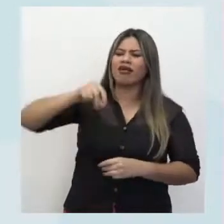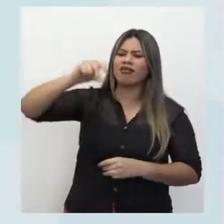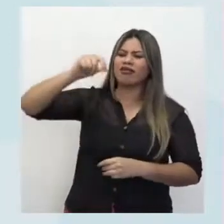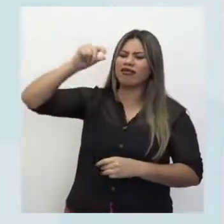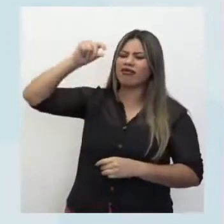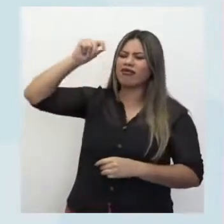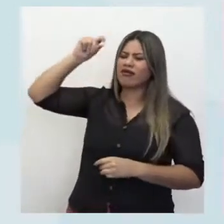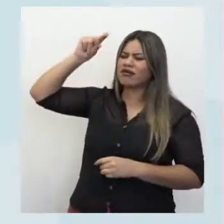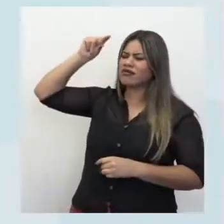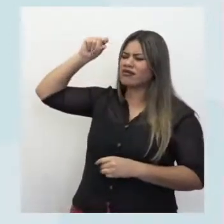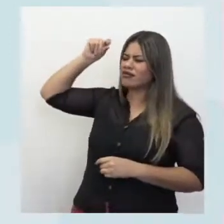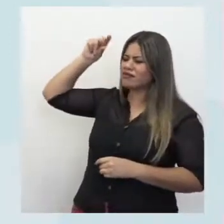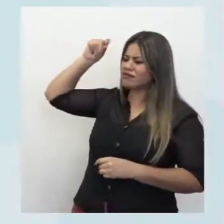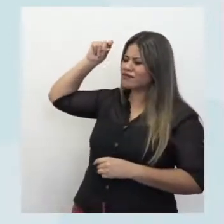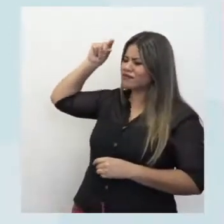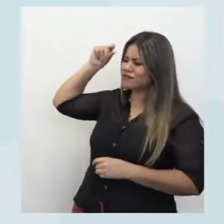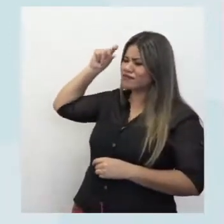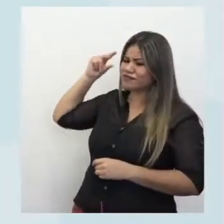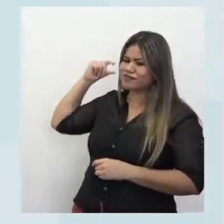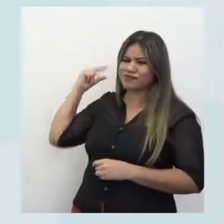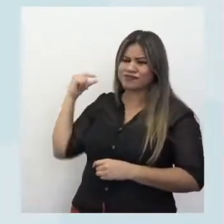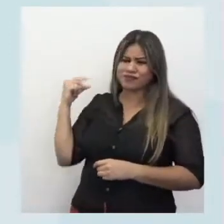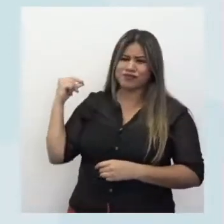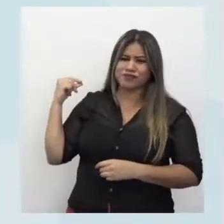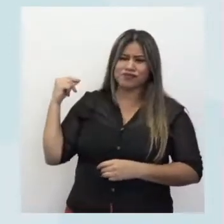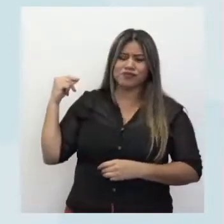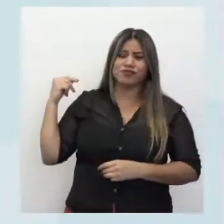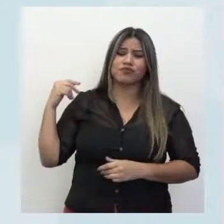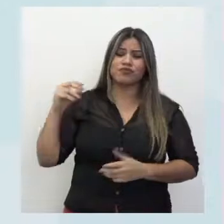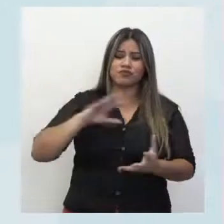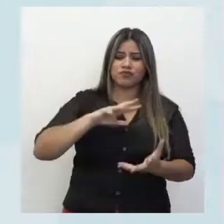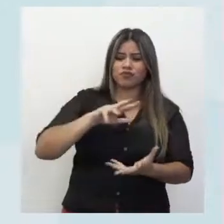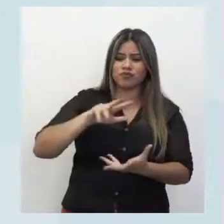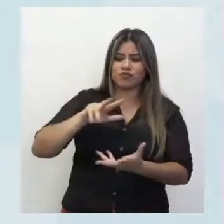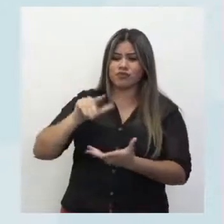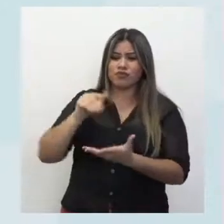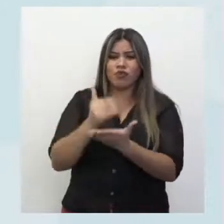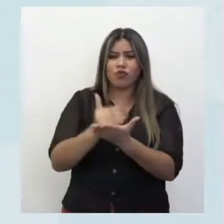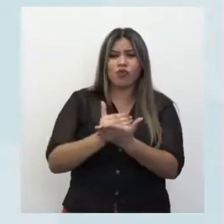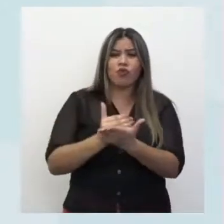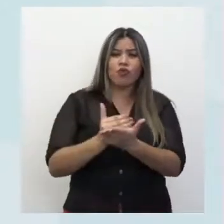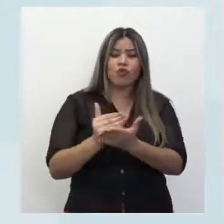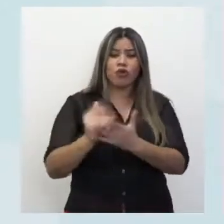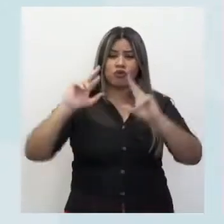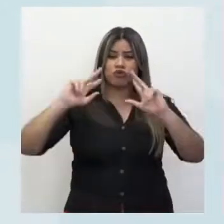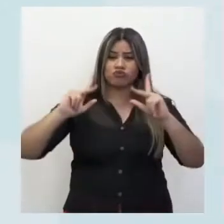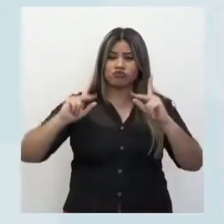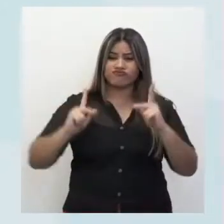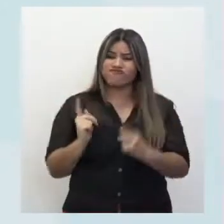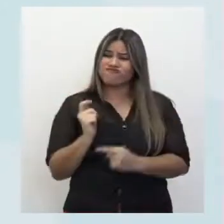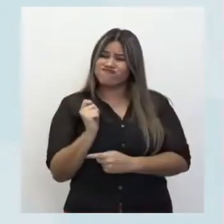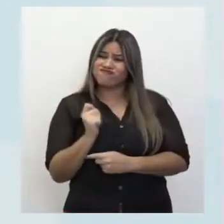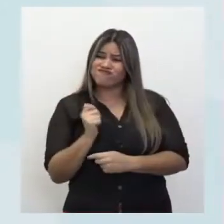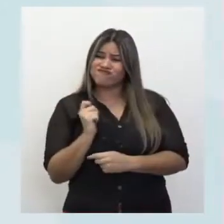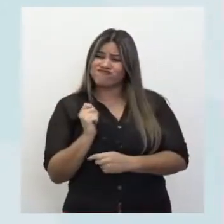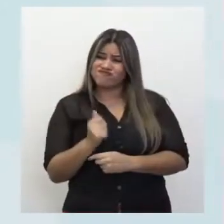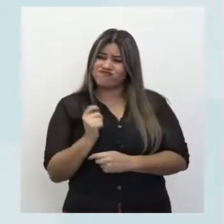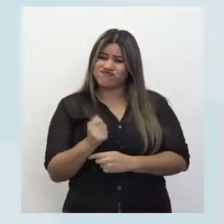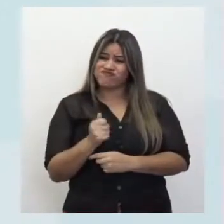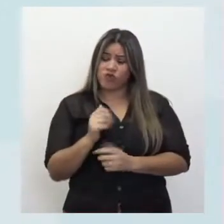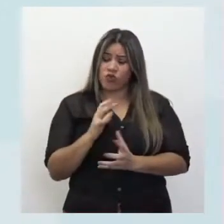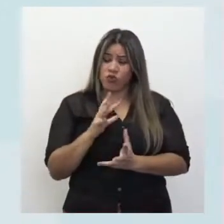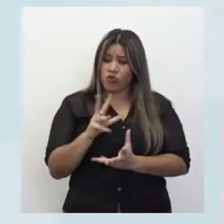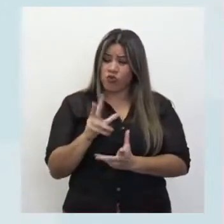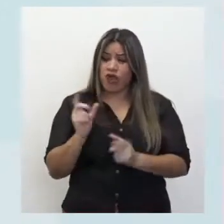dos meninos. Era no começo dos tempos. A humanidade esteve por um fio. Podia ser o fim do